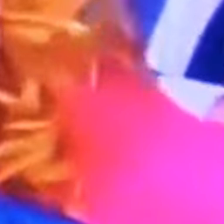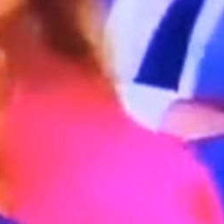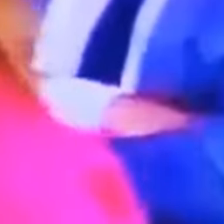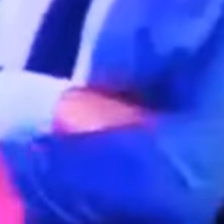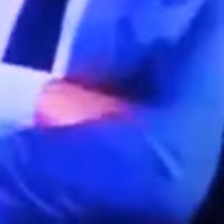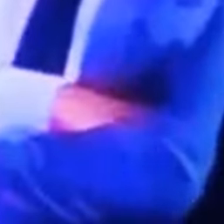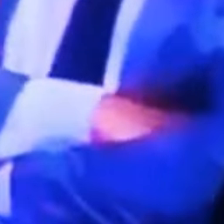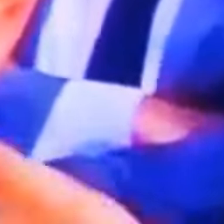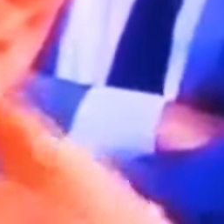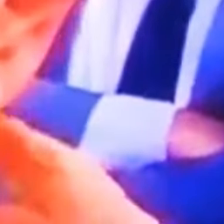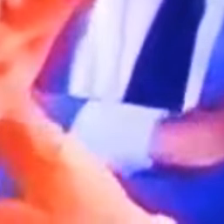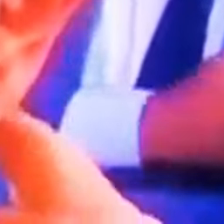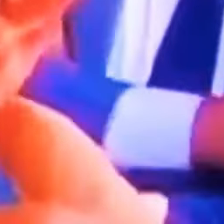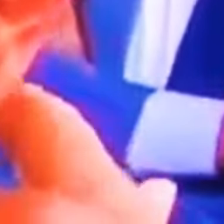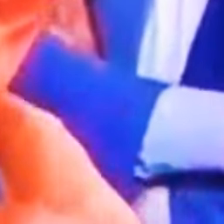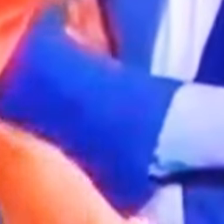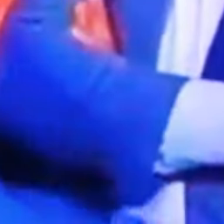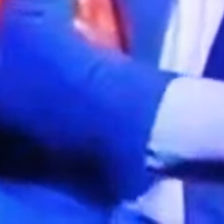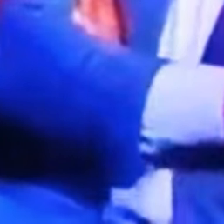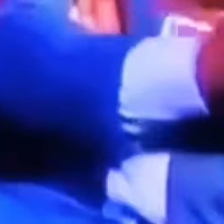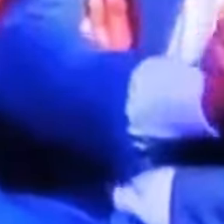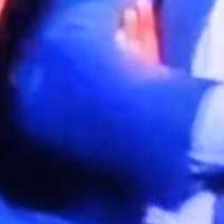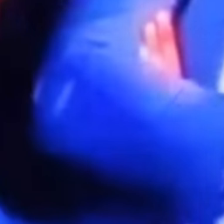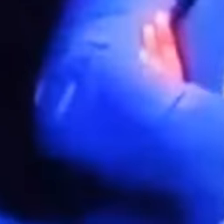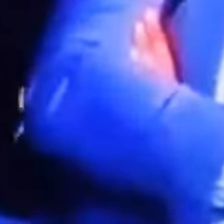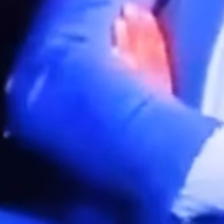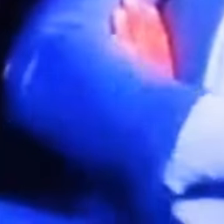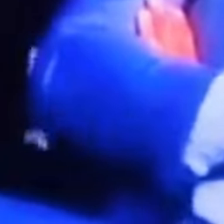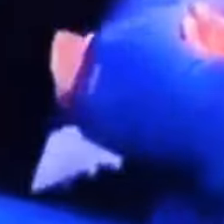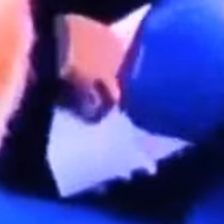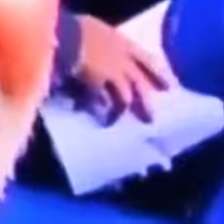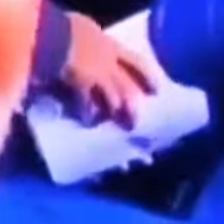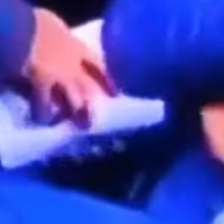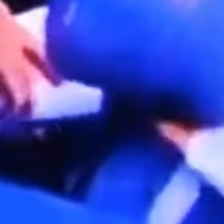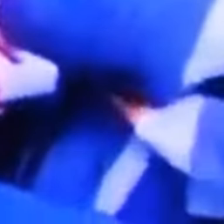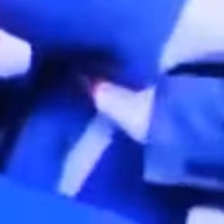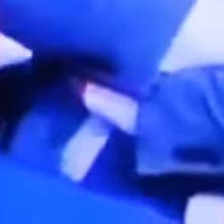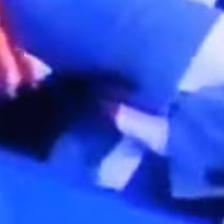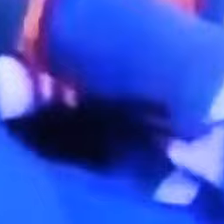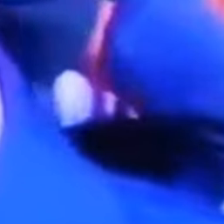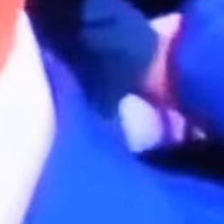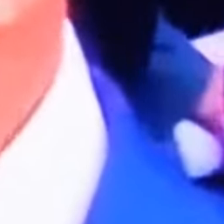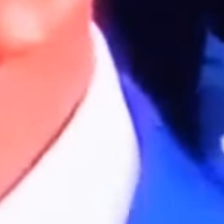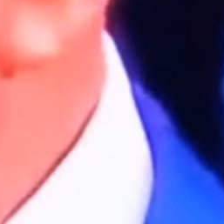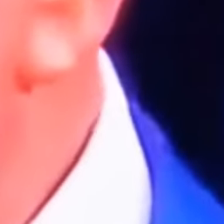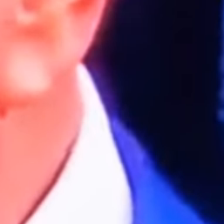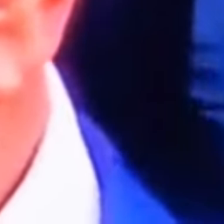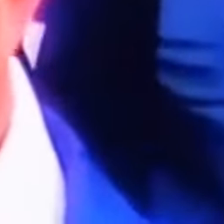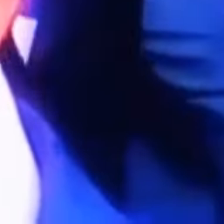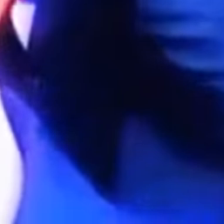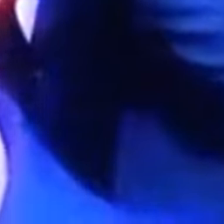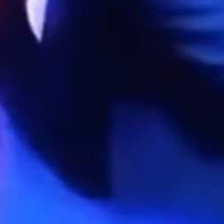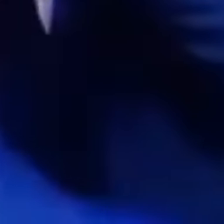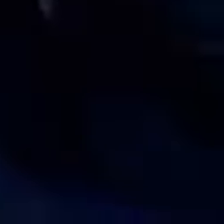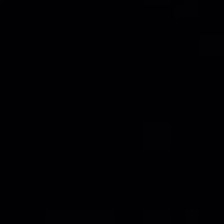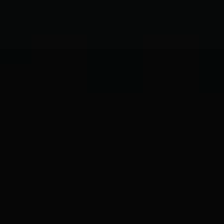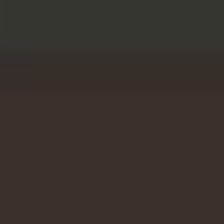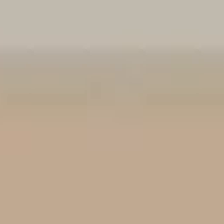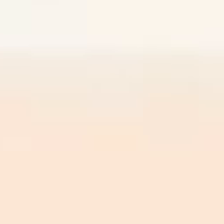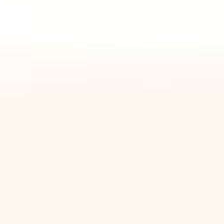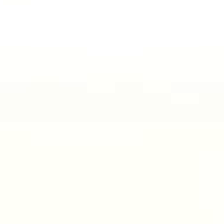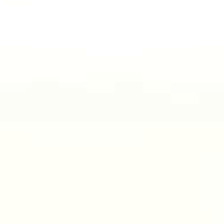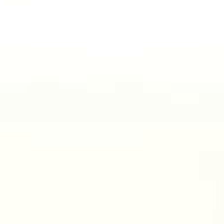lamentavelmente não houve muita pergunta para debater economia e mesmo no tempo livre eu tenho muita